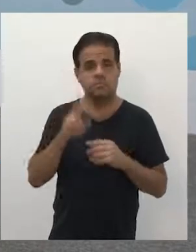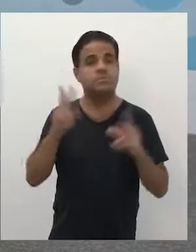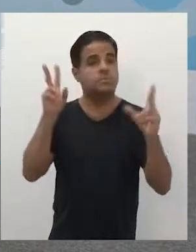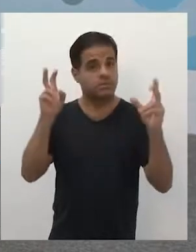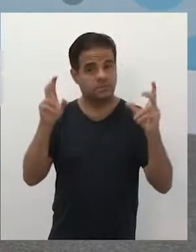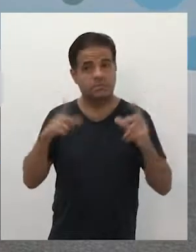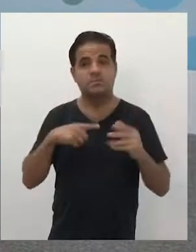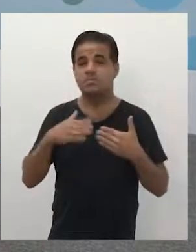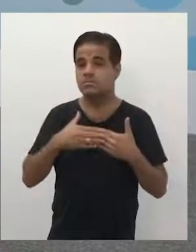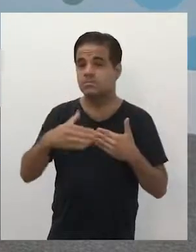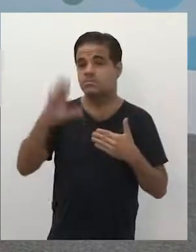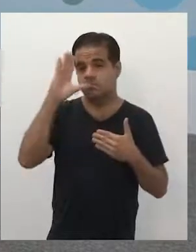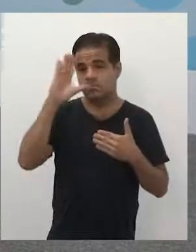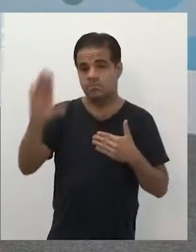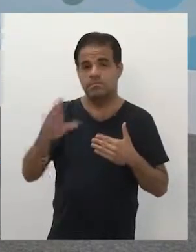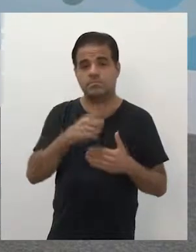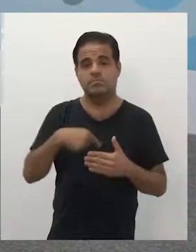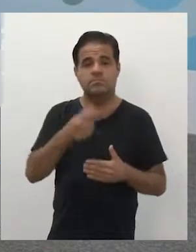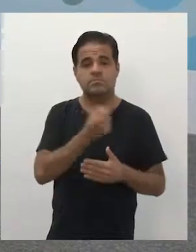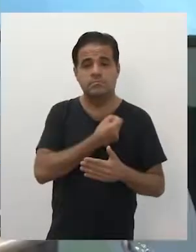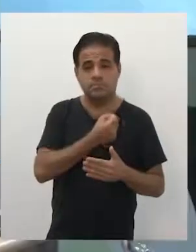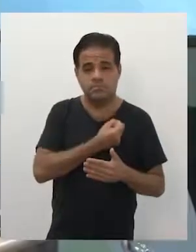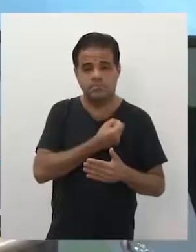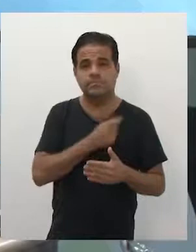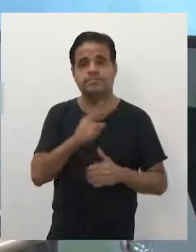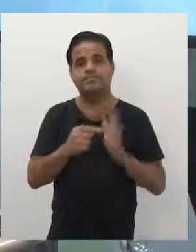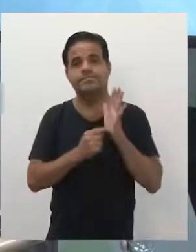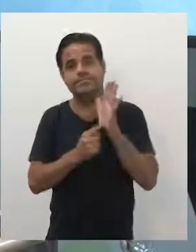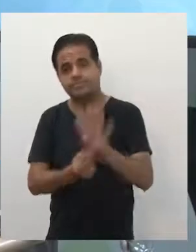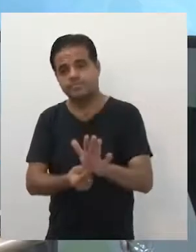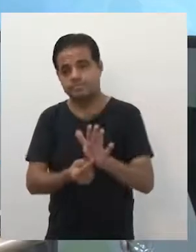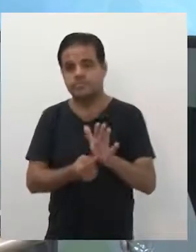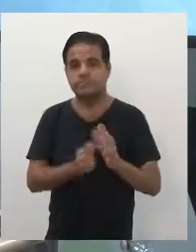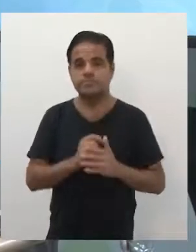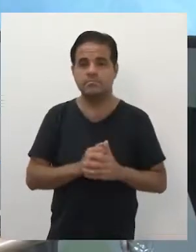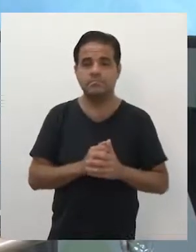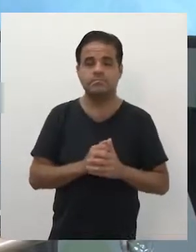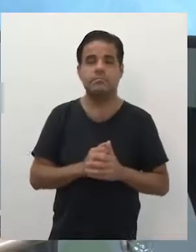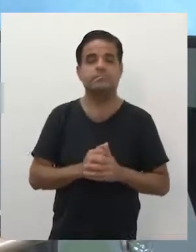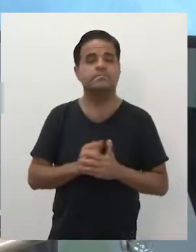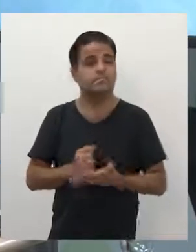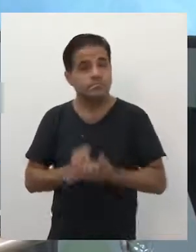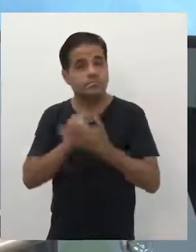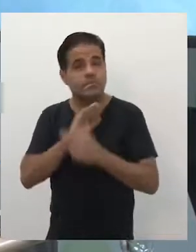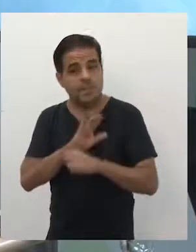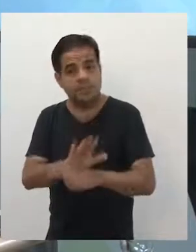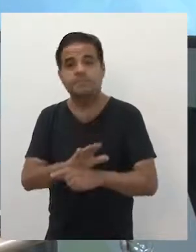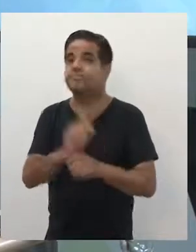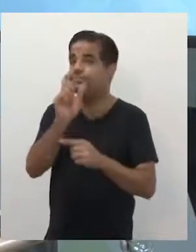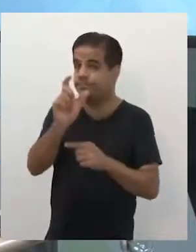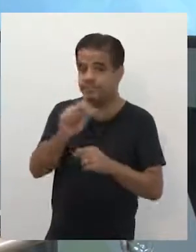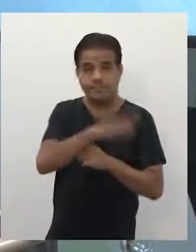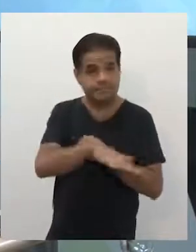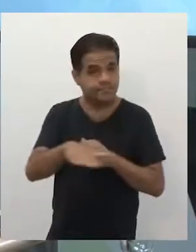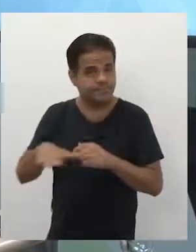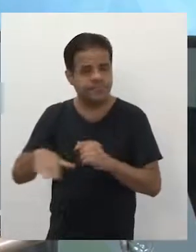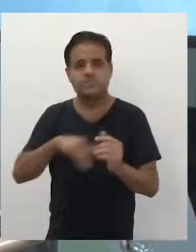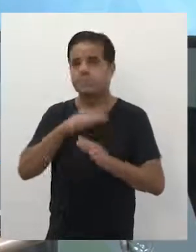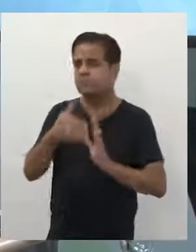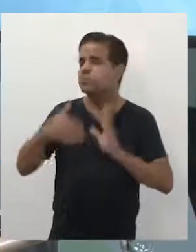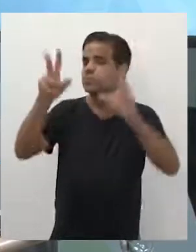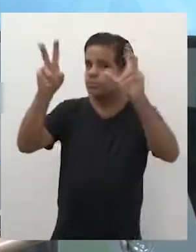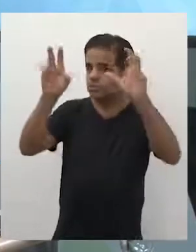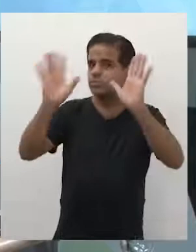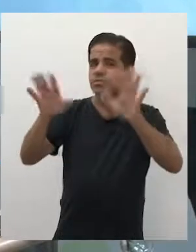tem o destaque aí, né? Os números, como são apresentados, o socorrer, a palavra crianças. Então, o título